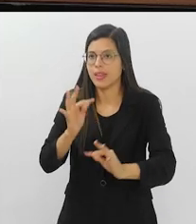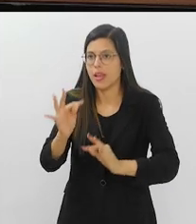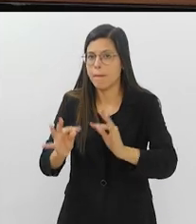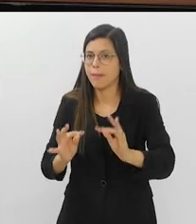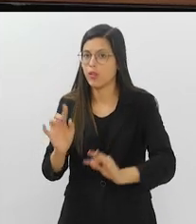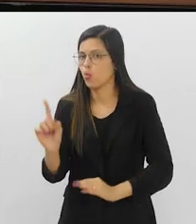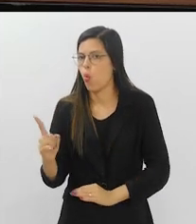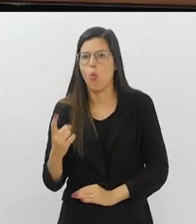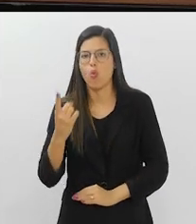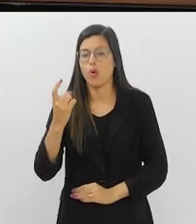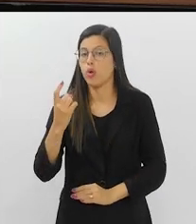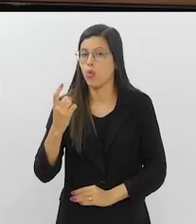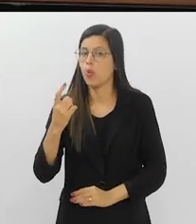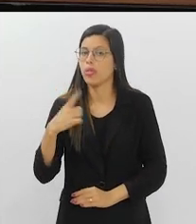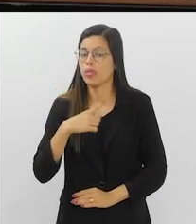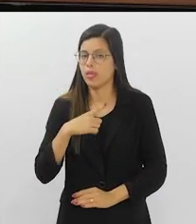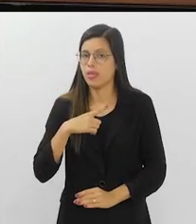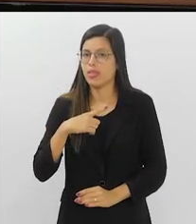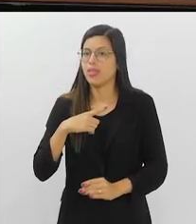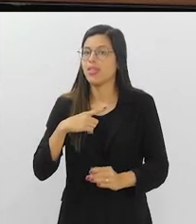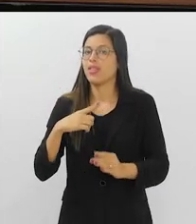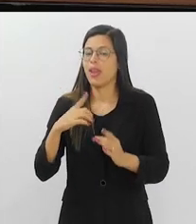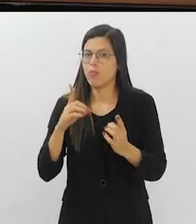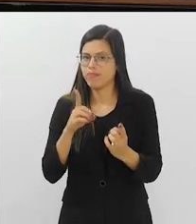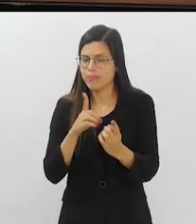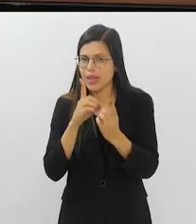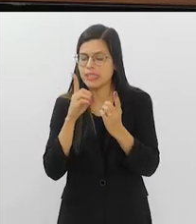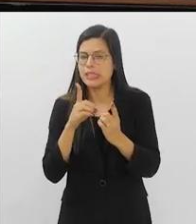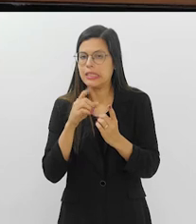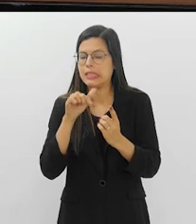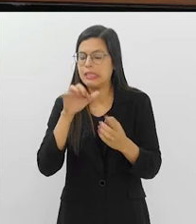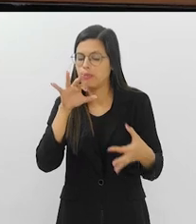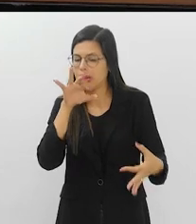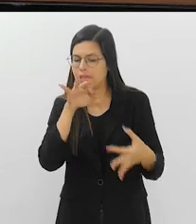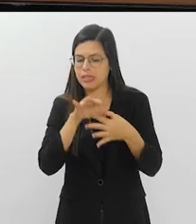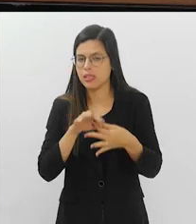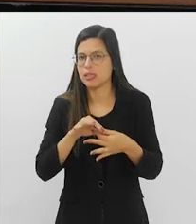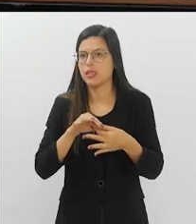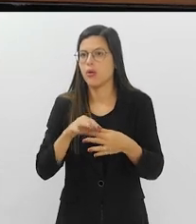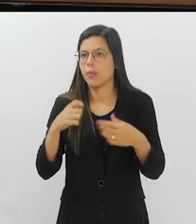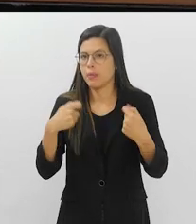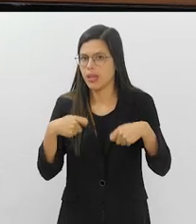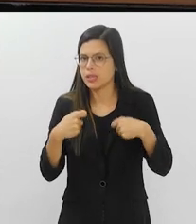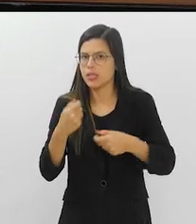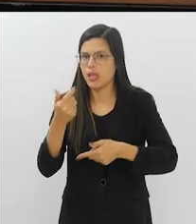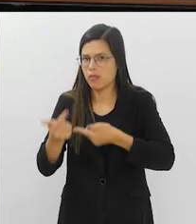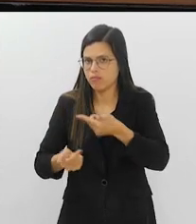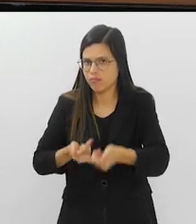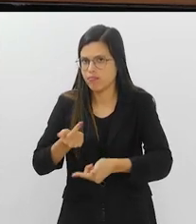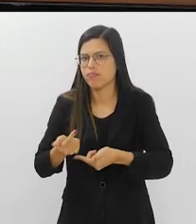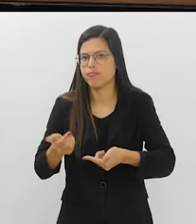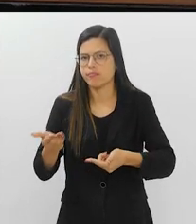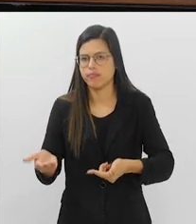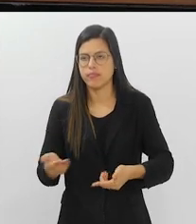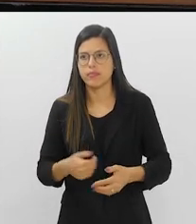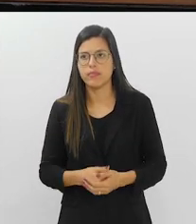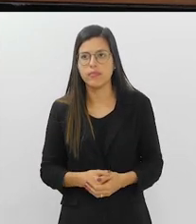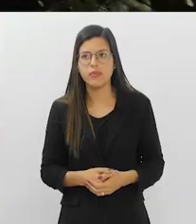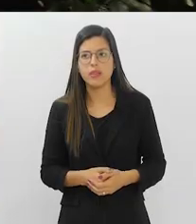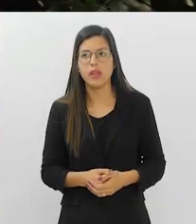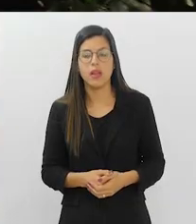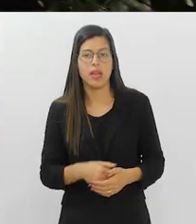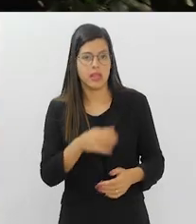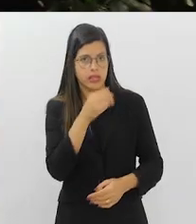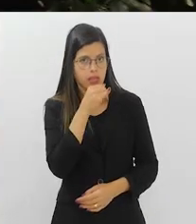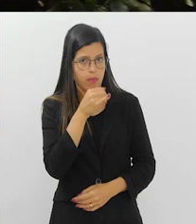indivíduo. Então, existe uma dinâmica complexa que precisa ser tomada nessas situações de adoecimento ligado ao trabalho. Quer dizer, a